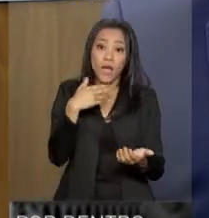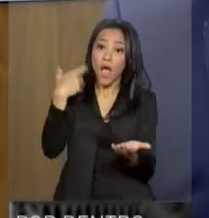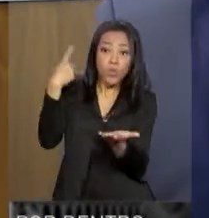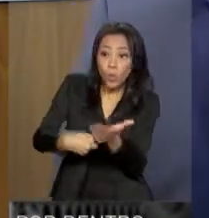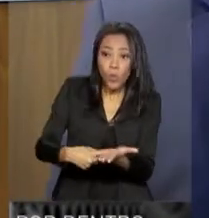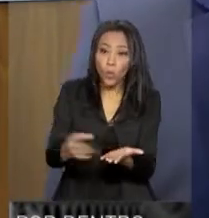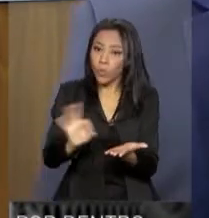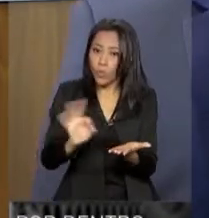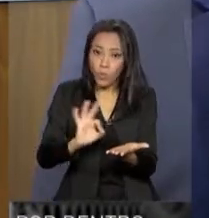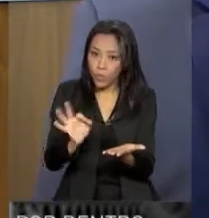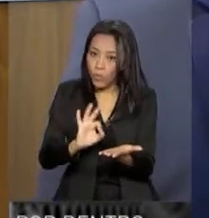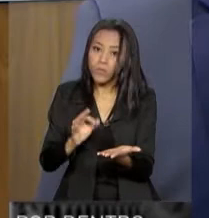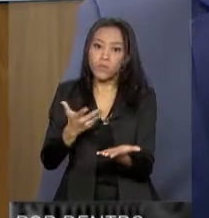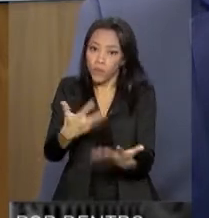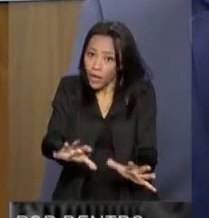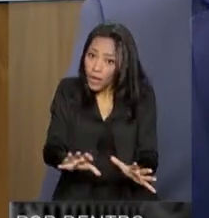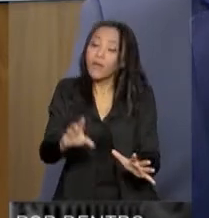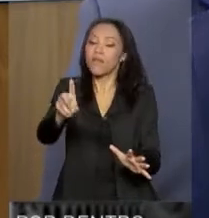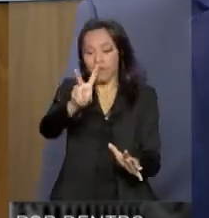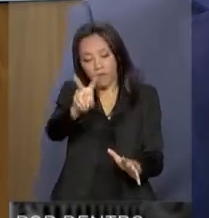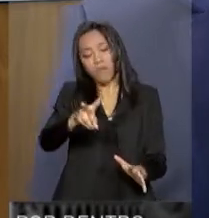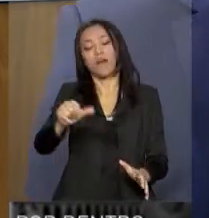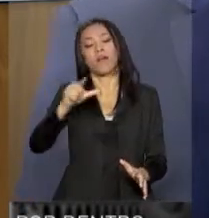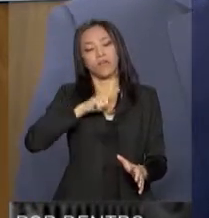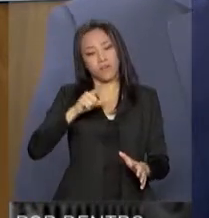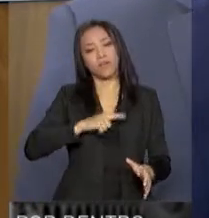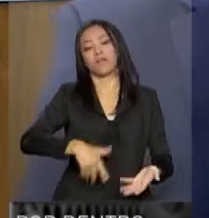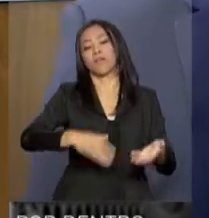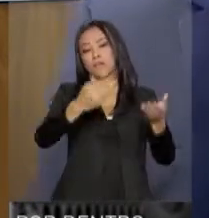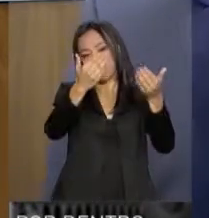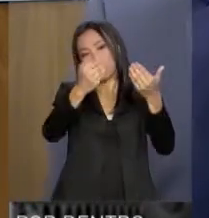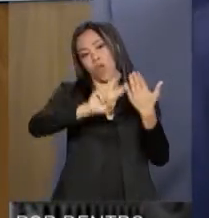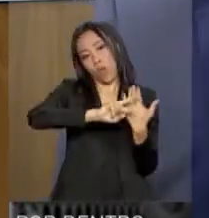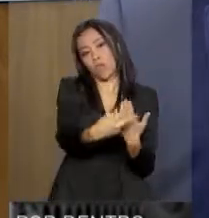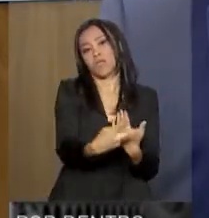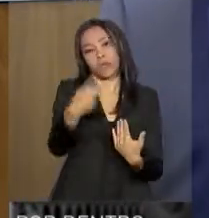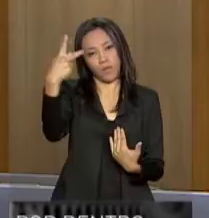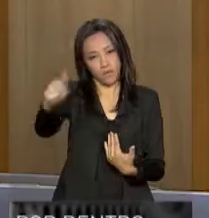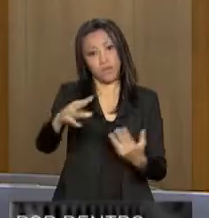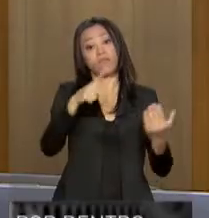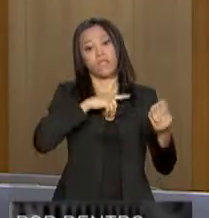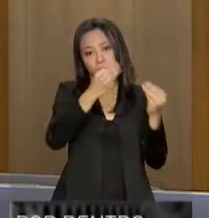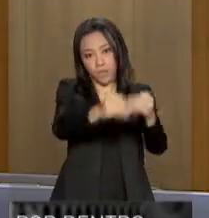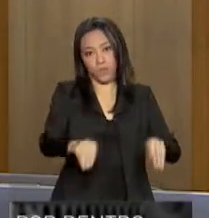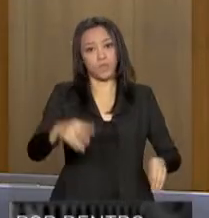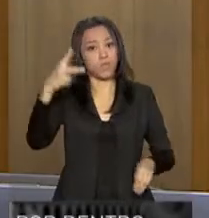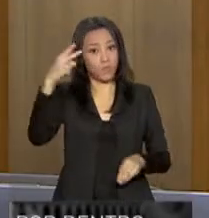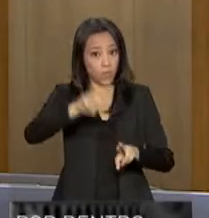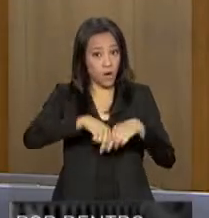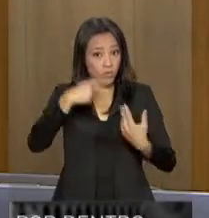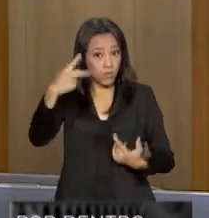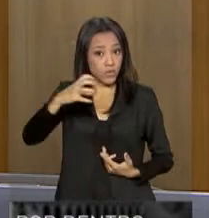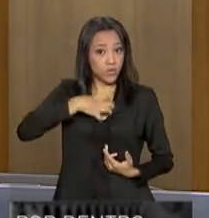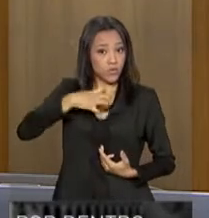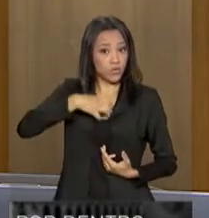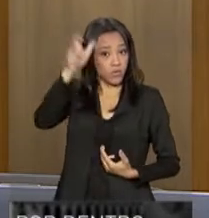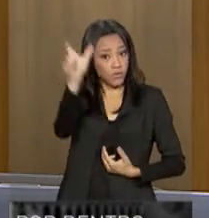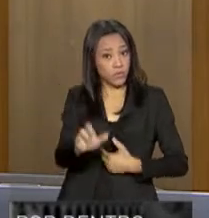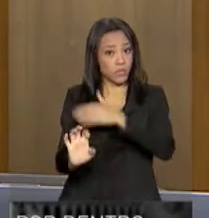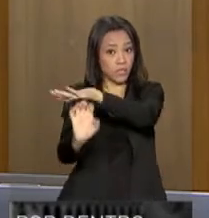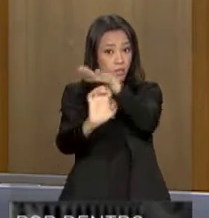e as consequências administrativas advinda dos seus atos marcos antônio de jesus mas há uma pergunta para o